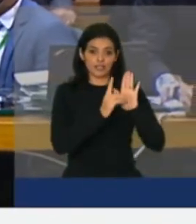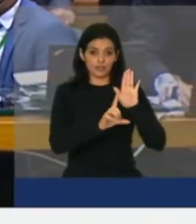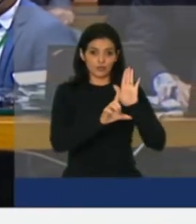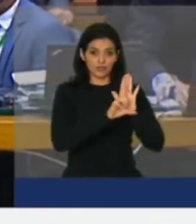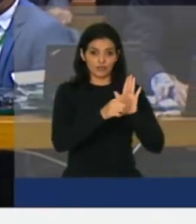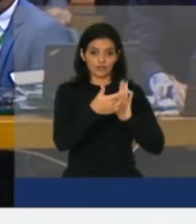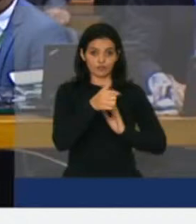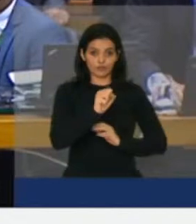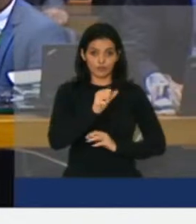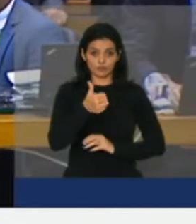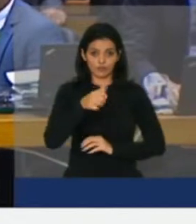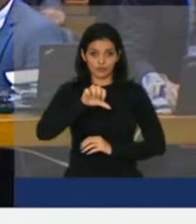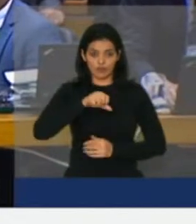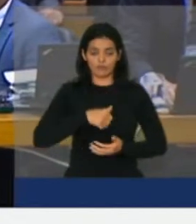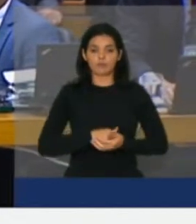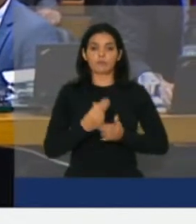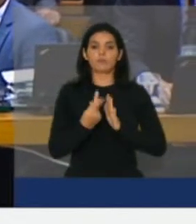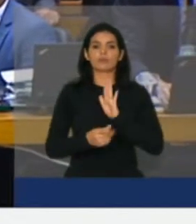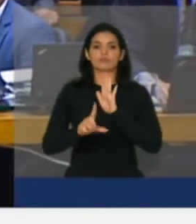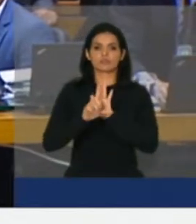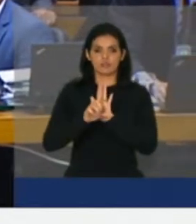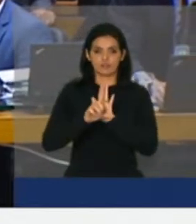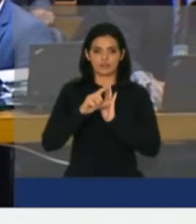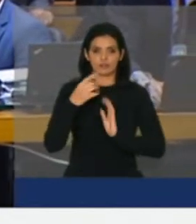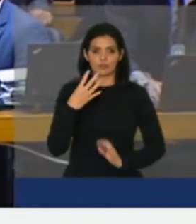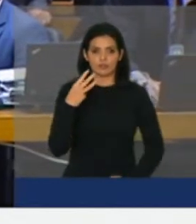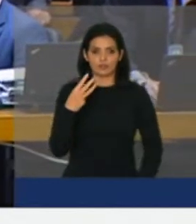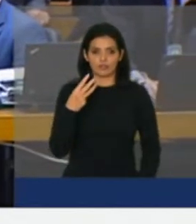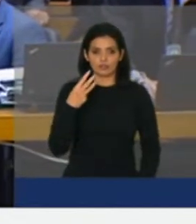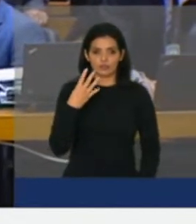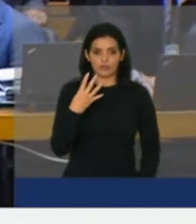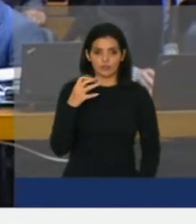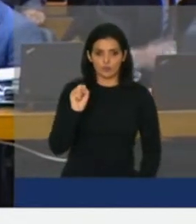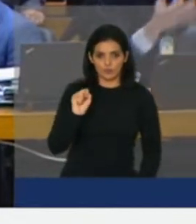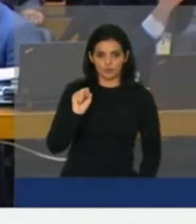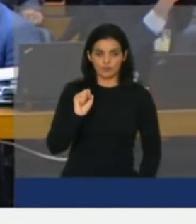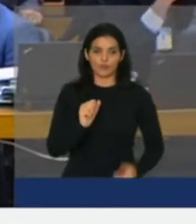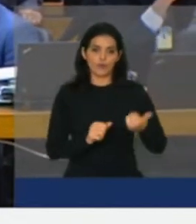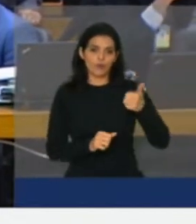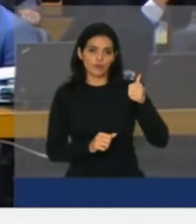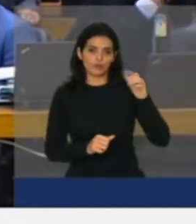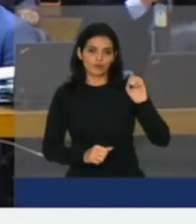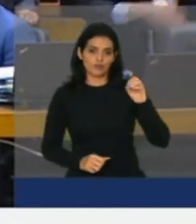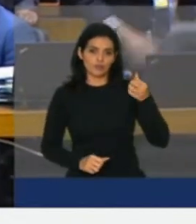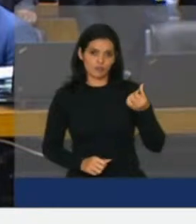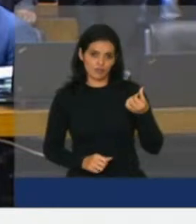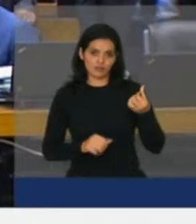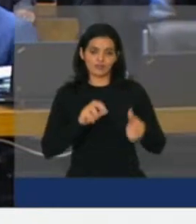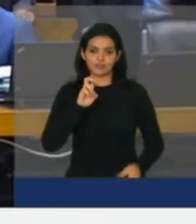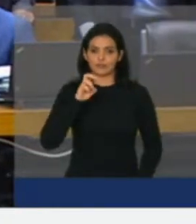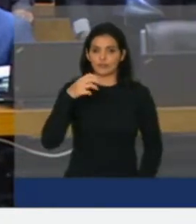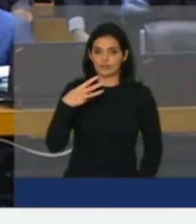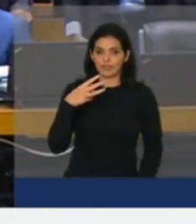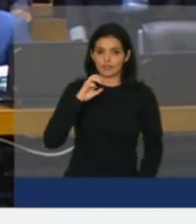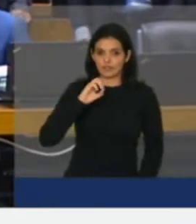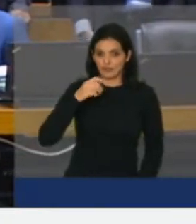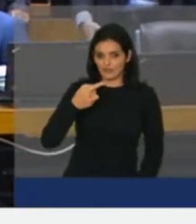de 19, projetos de lei 4348, 1106,